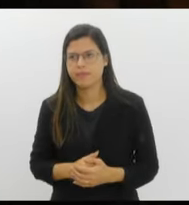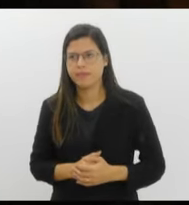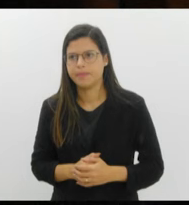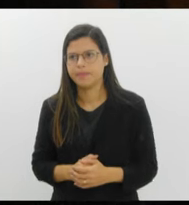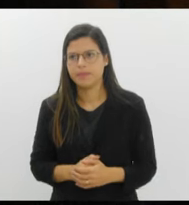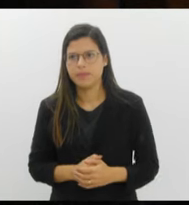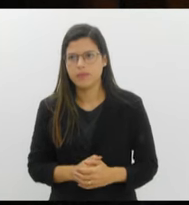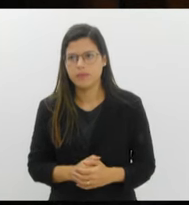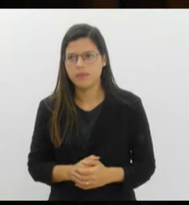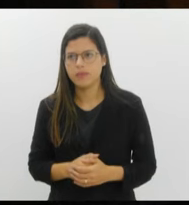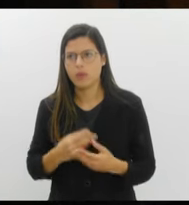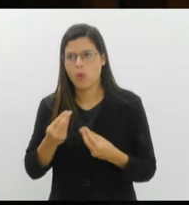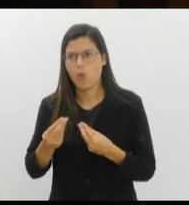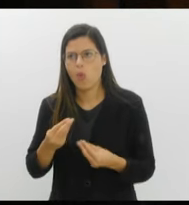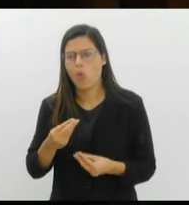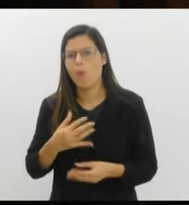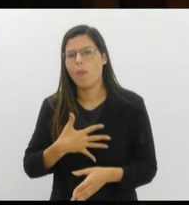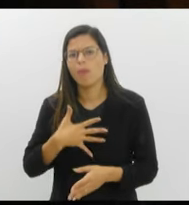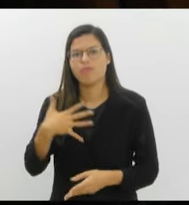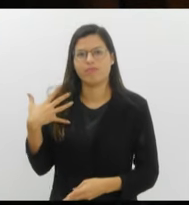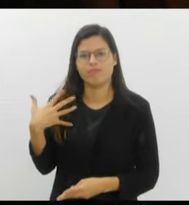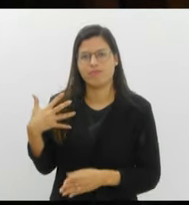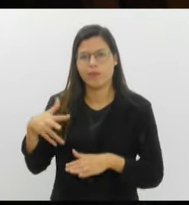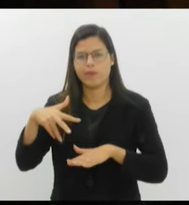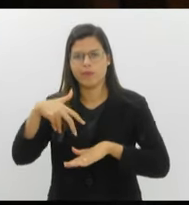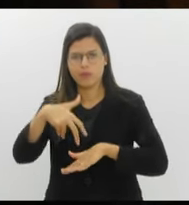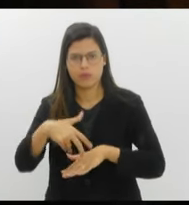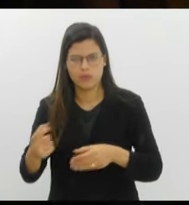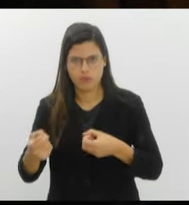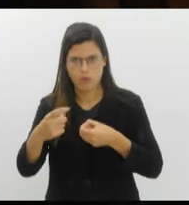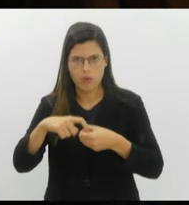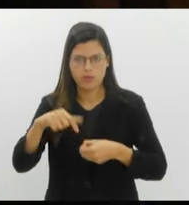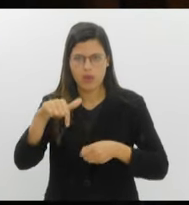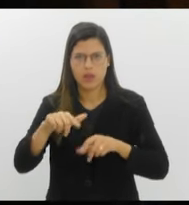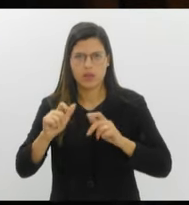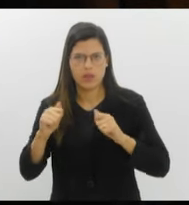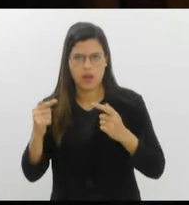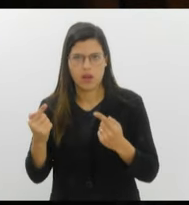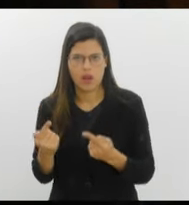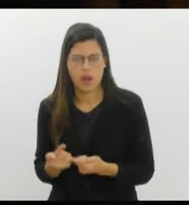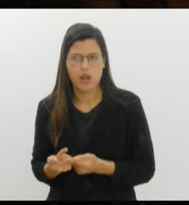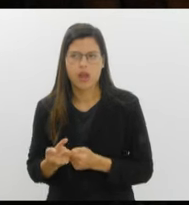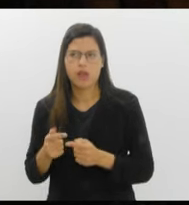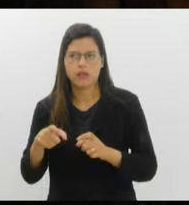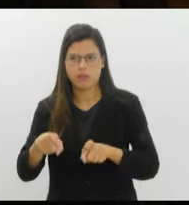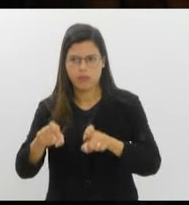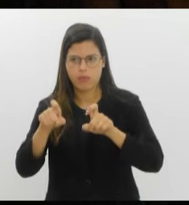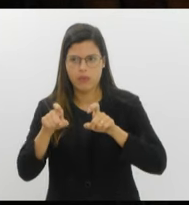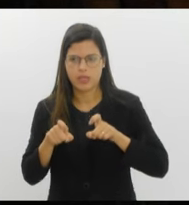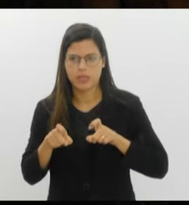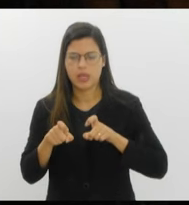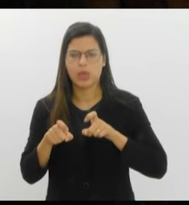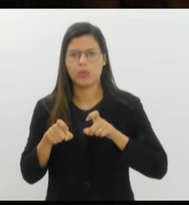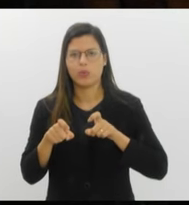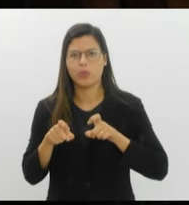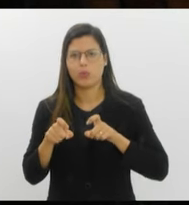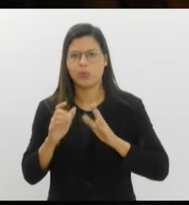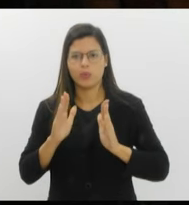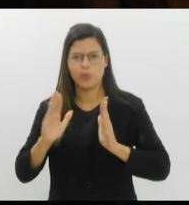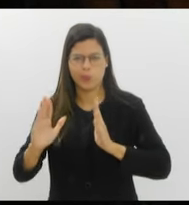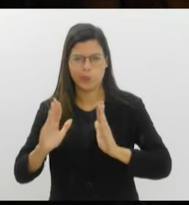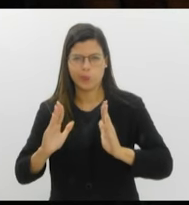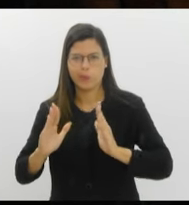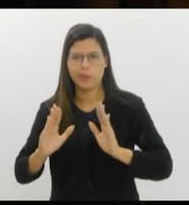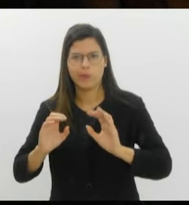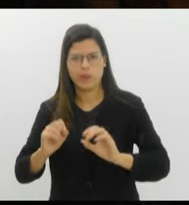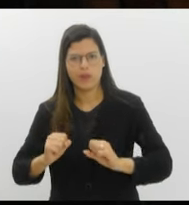é uma honra voltar a essa casa, reassumir o mandato, né, a importância de ter um mandato que defende